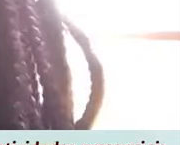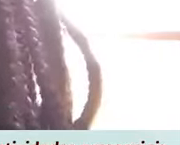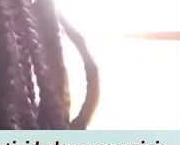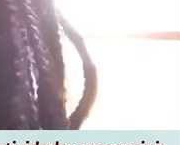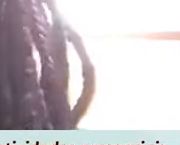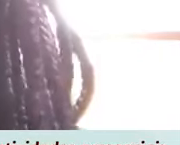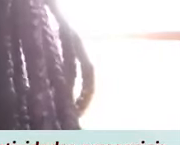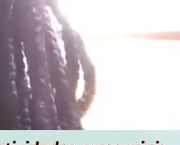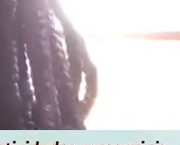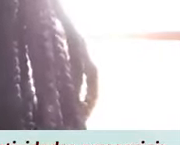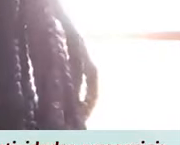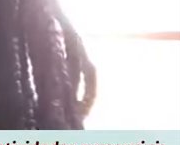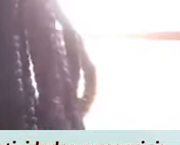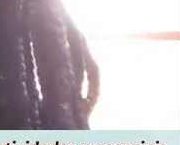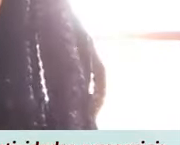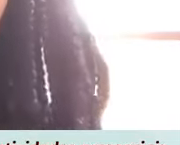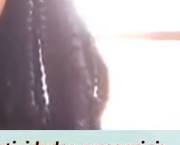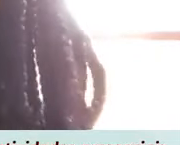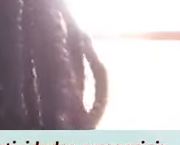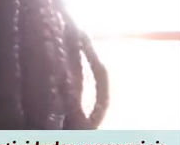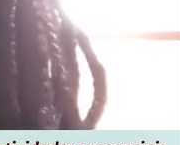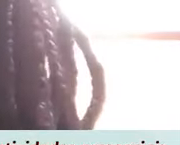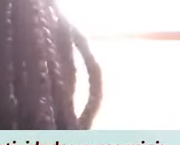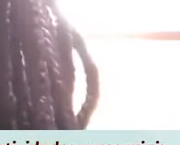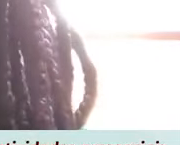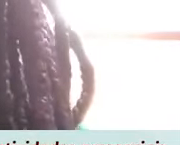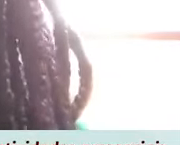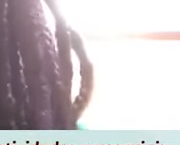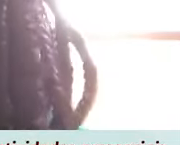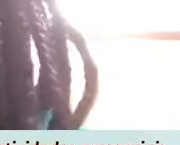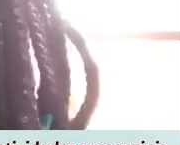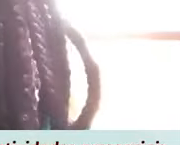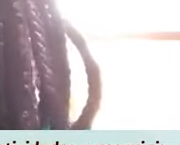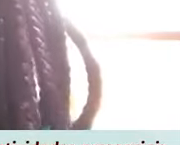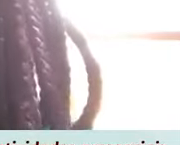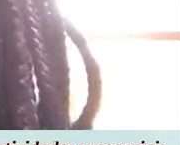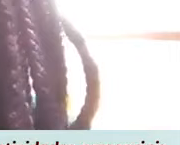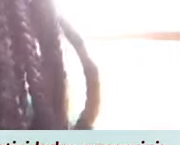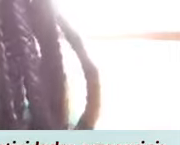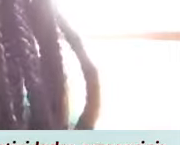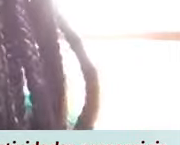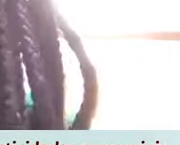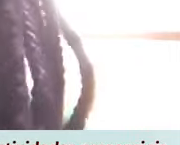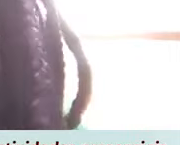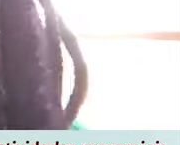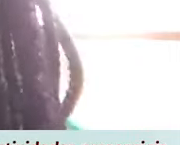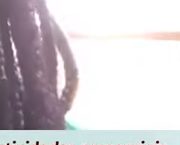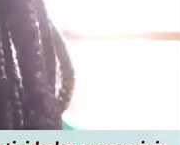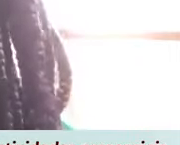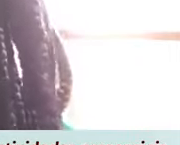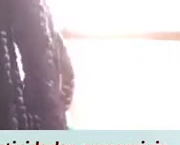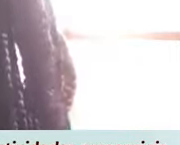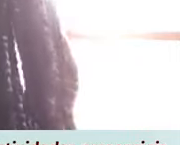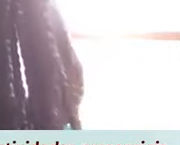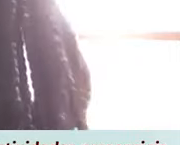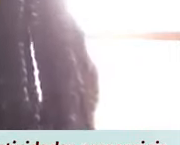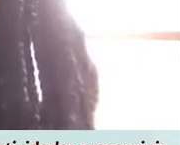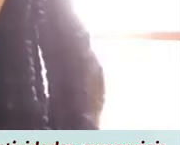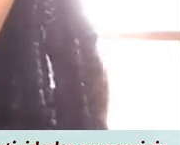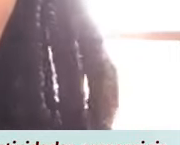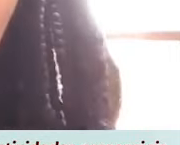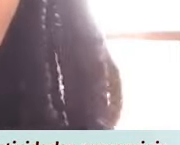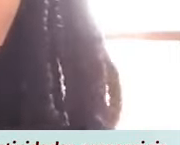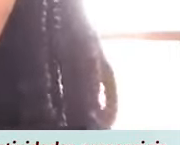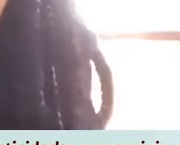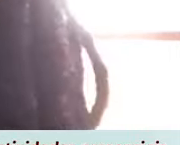realidade, obviamente, estão os estudantes que sofrem porque não têm acesso à internet, sofrem com a exclusão digital, sofrem porque muitos tinham